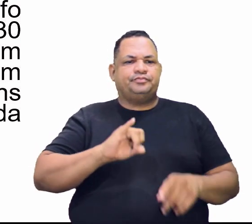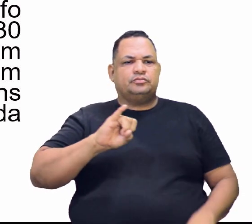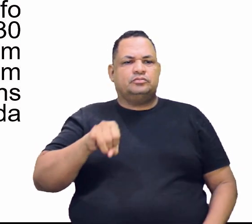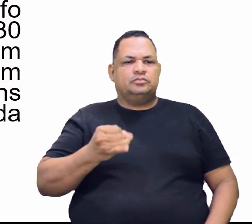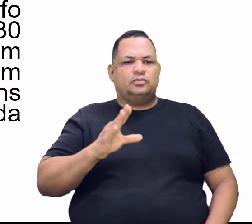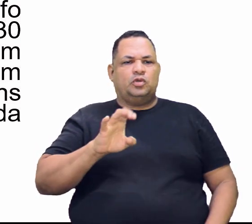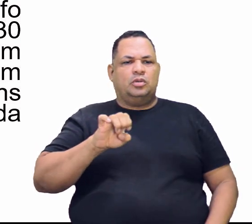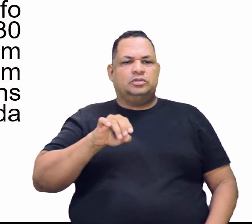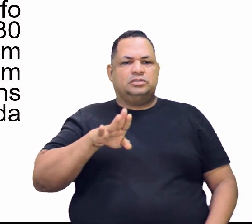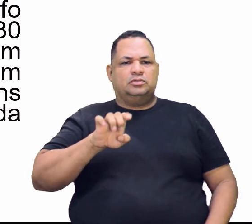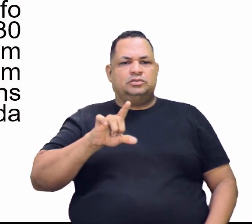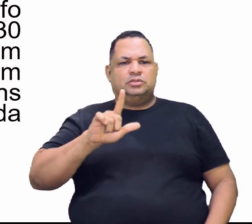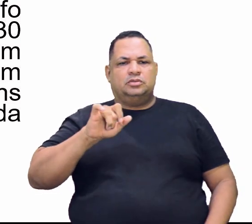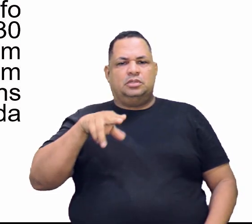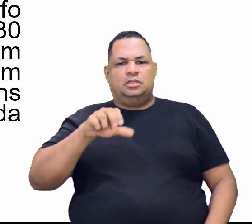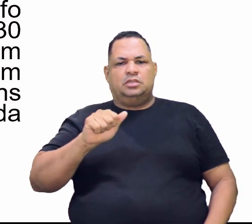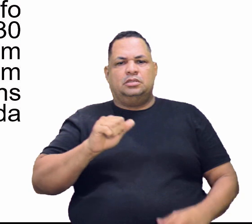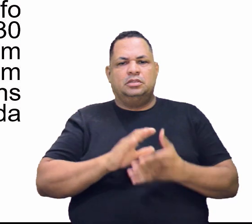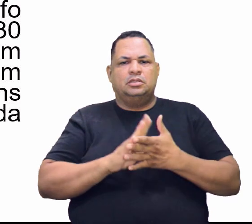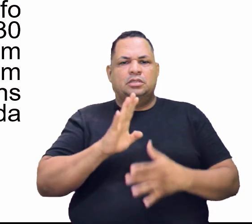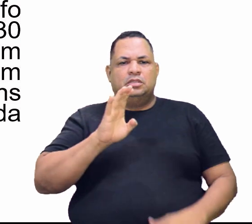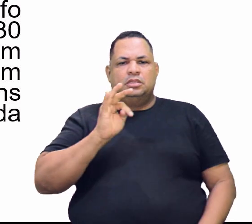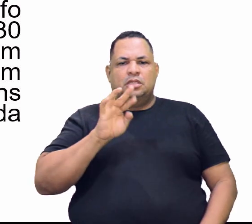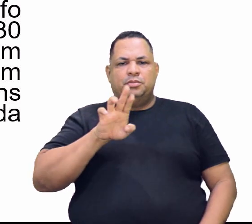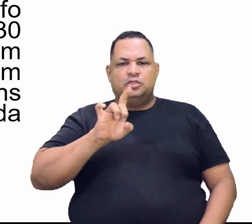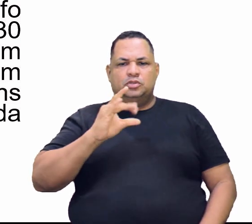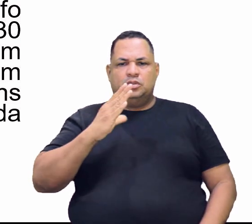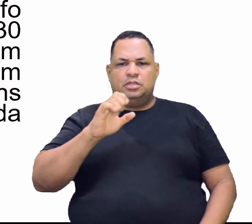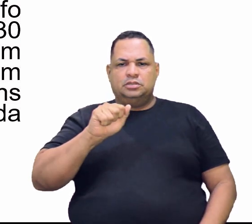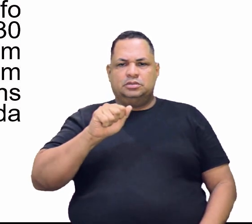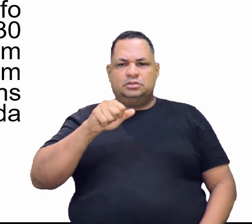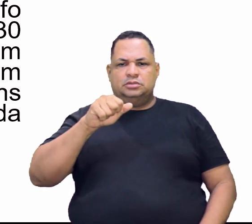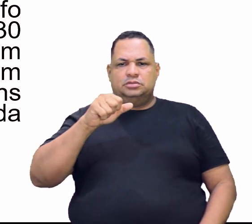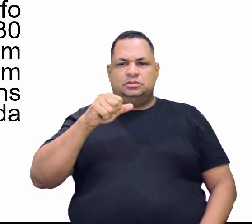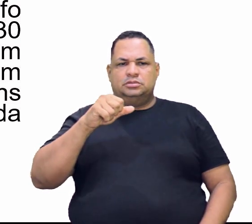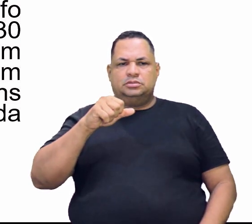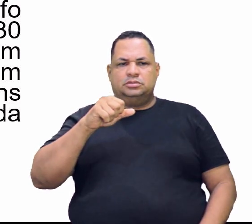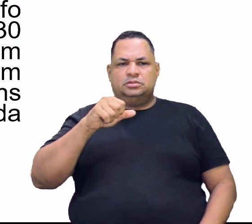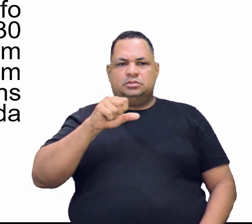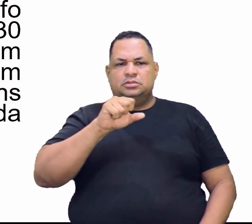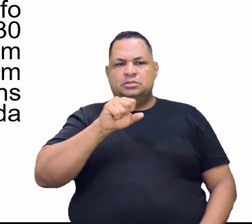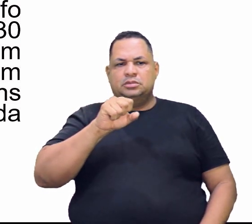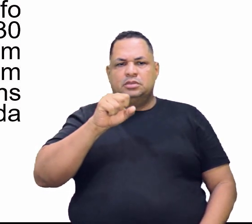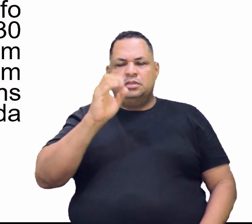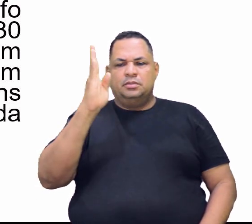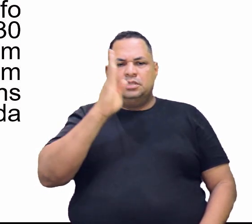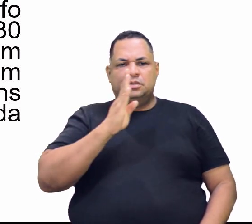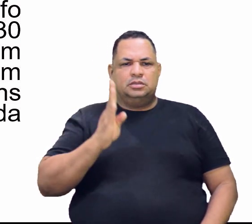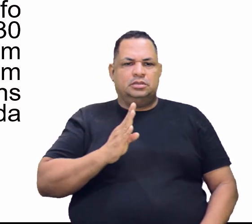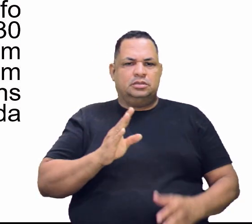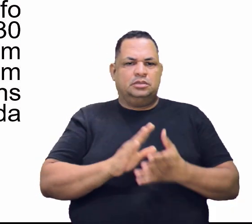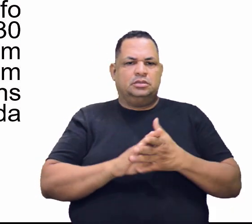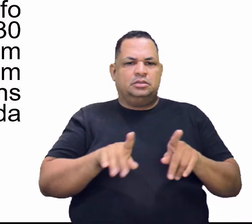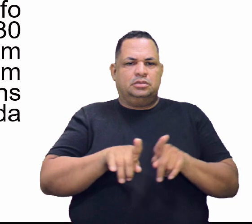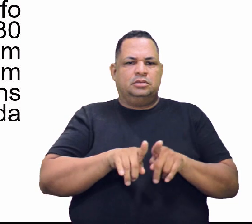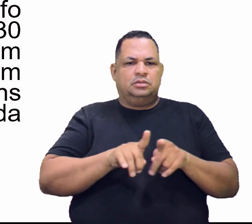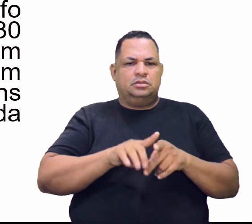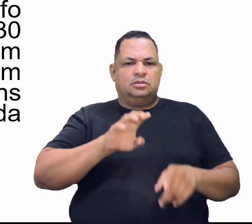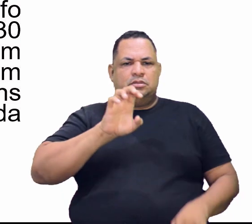Norte. Desta feita, com o número maior de expedicionários. Aquela primeira